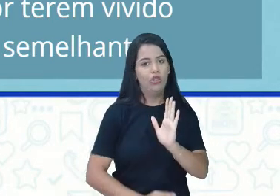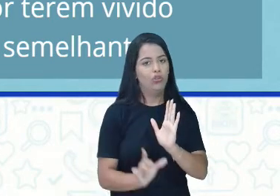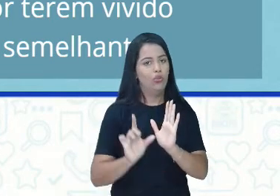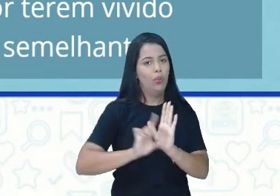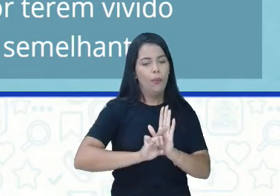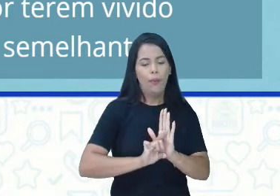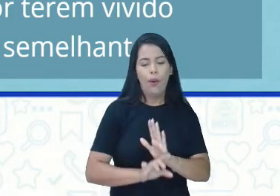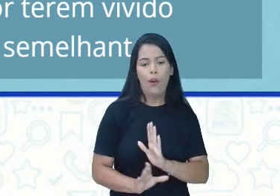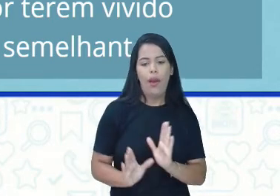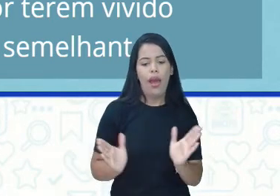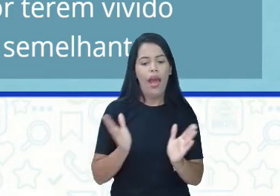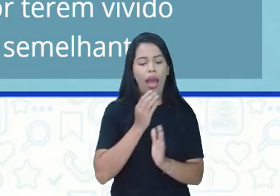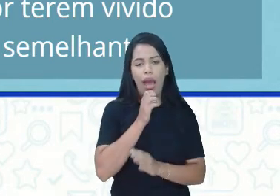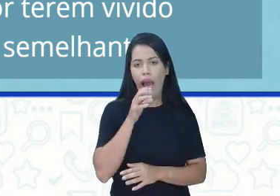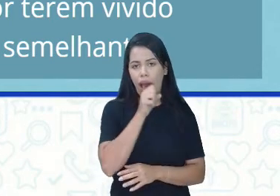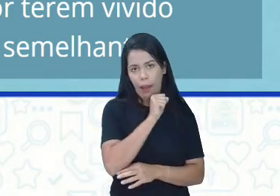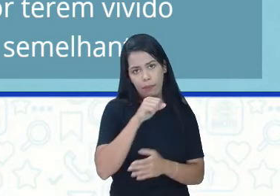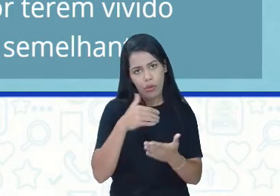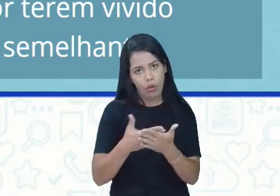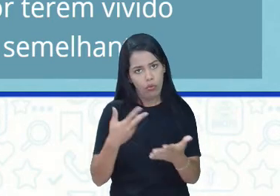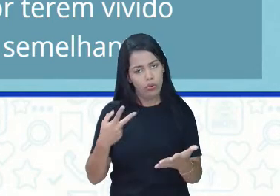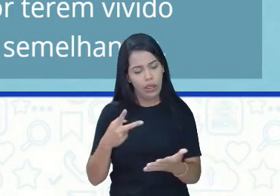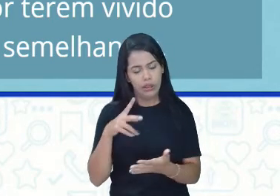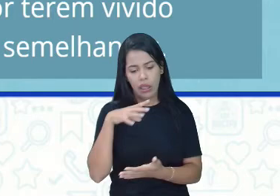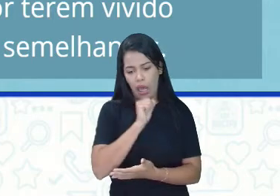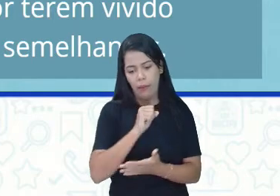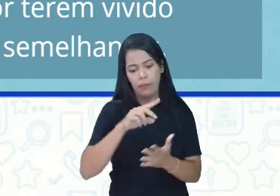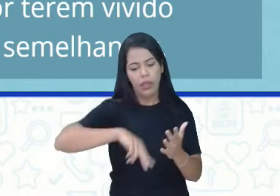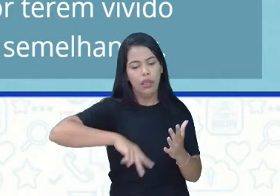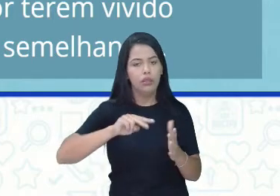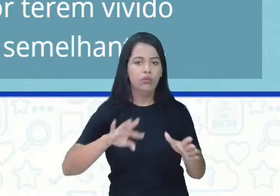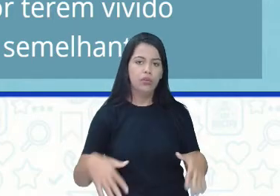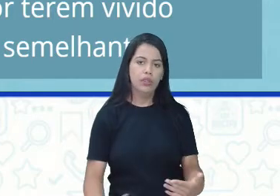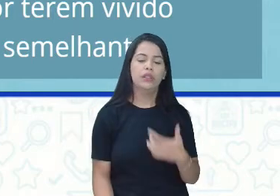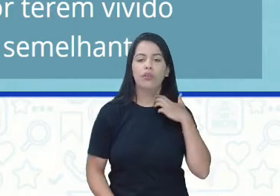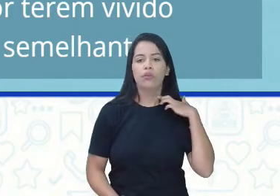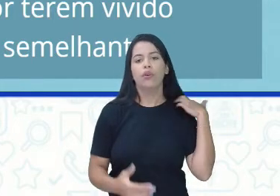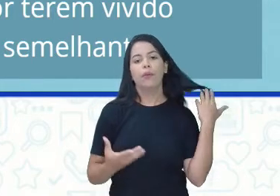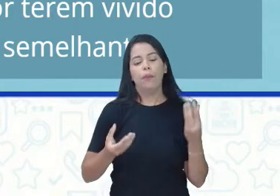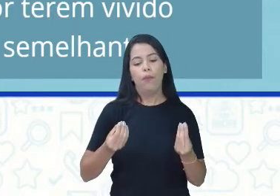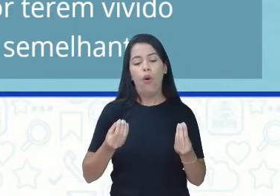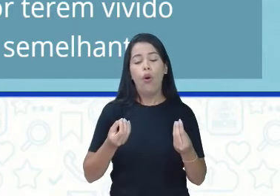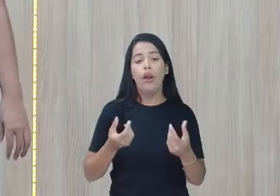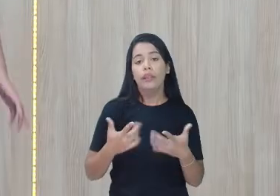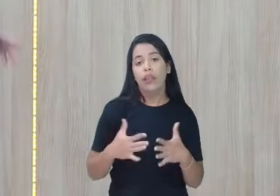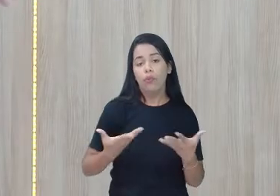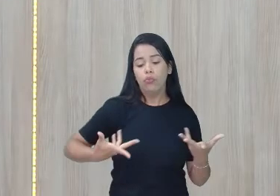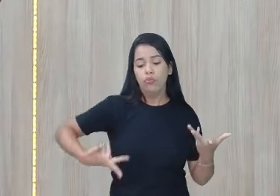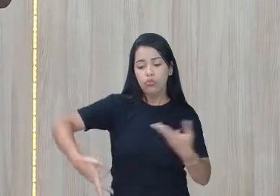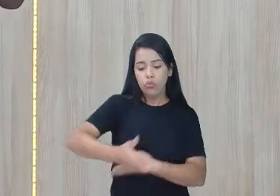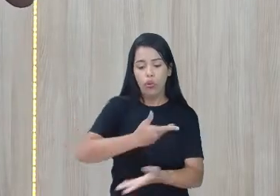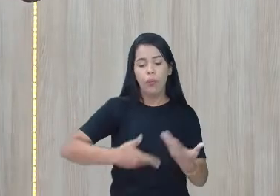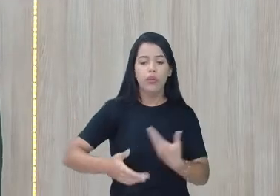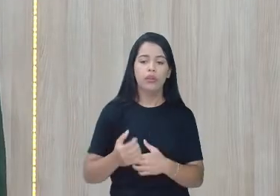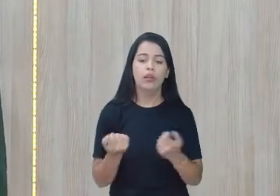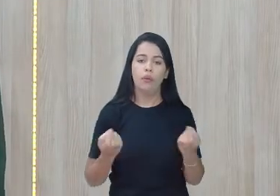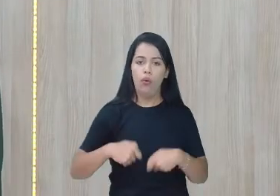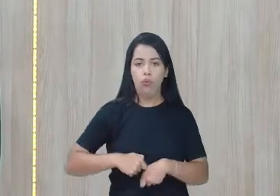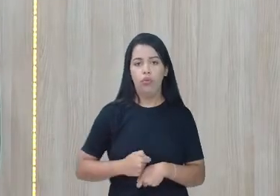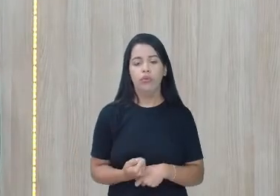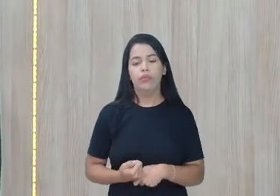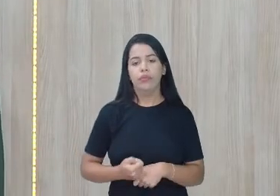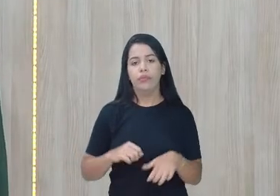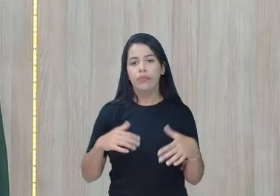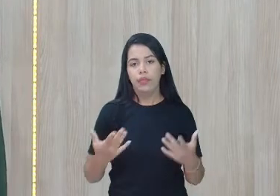podem partilhar esses fatos com os autores por terem vivido experiências semelhantes, né? E como eu estava falando, a crônica